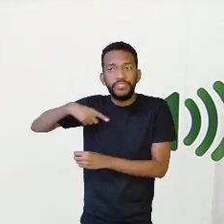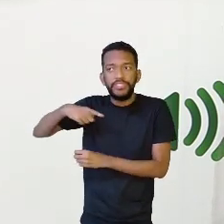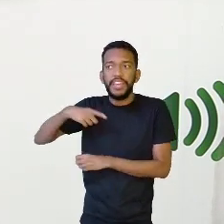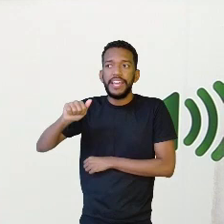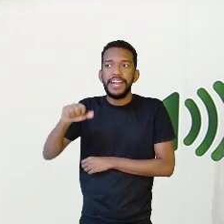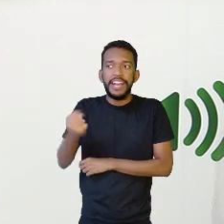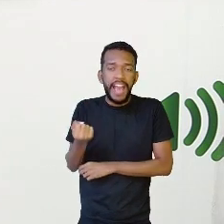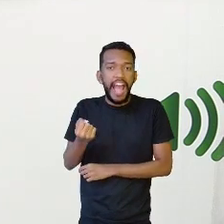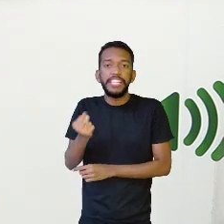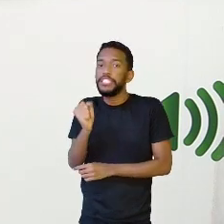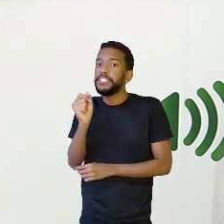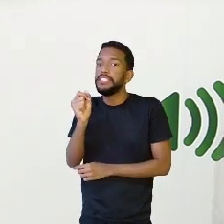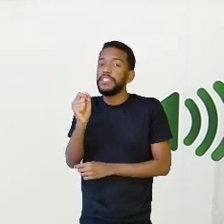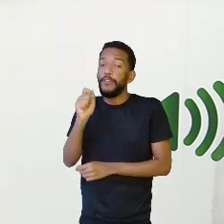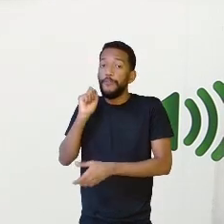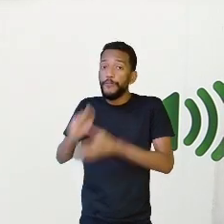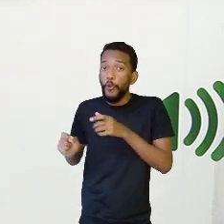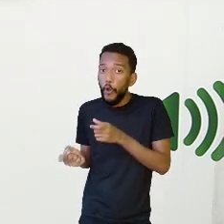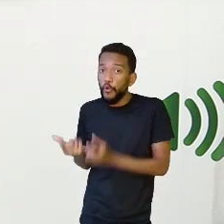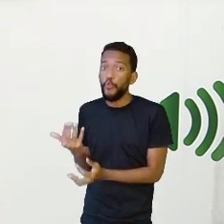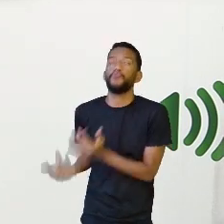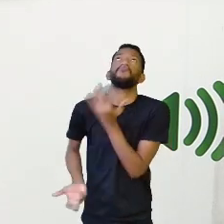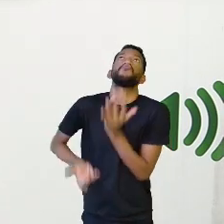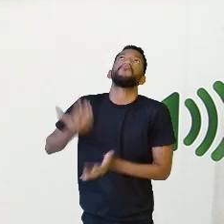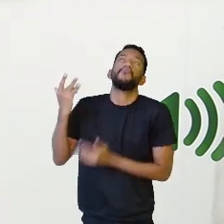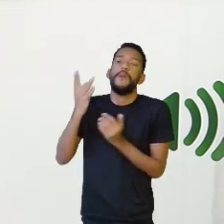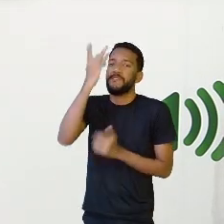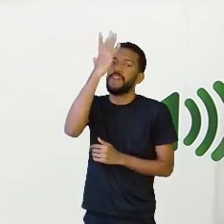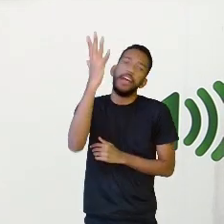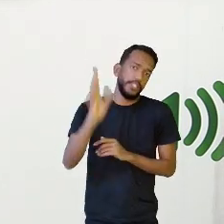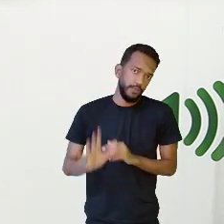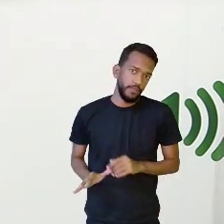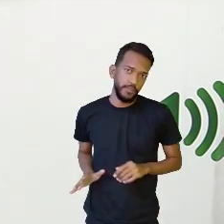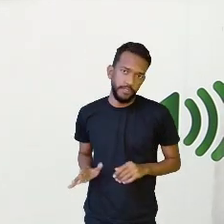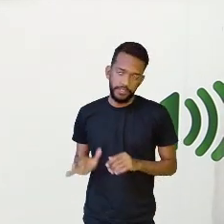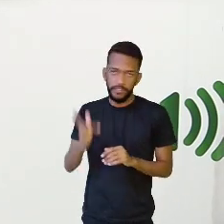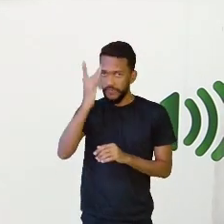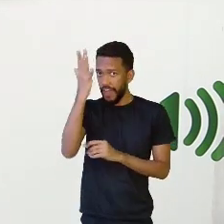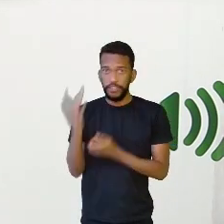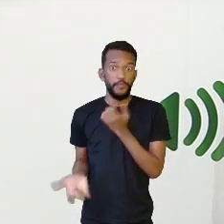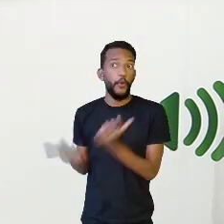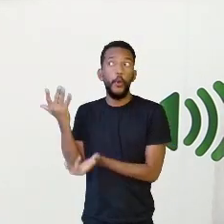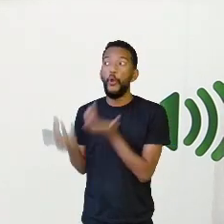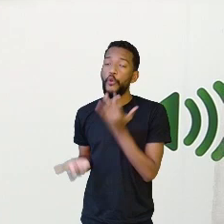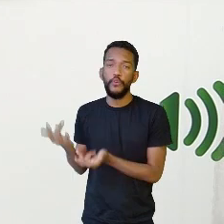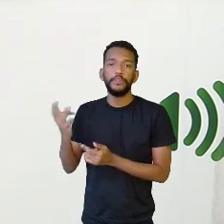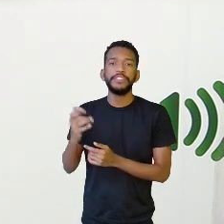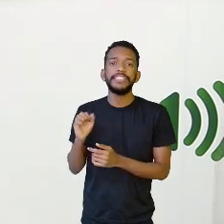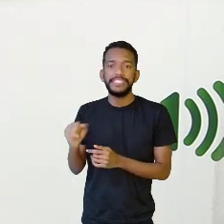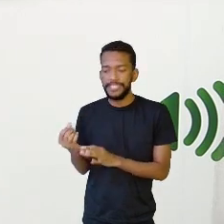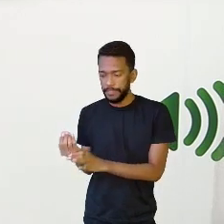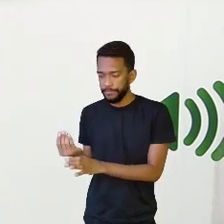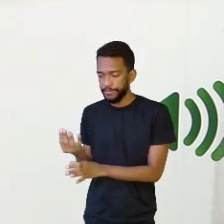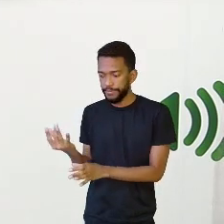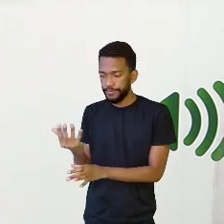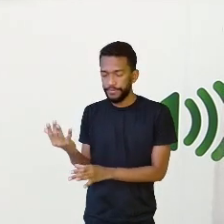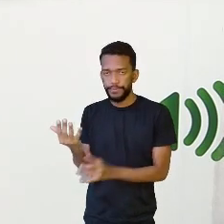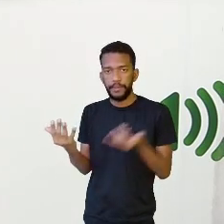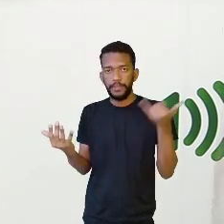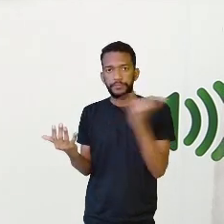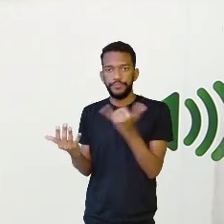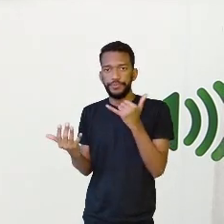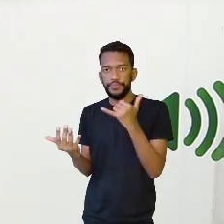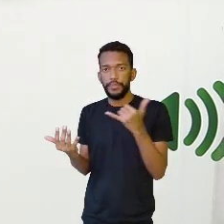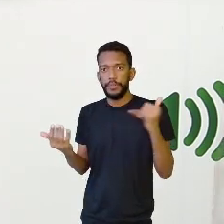gás altamente inflamável. Pois é, esse gás, quando entra em contato com a fonte de